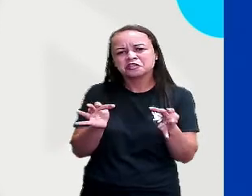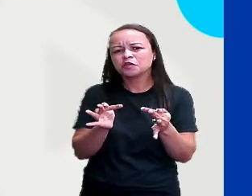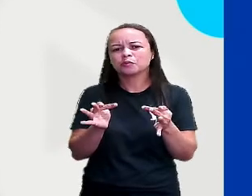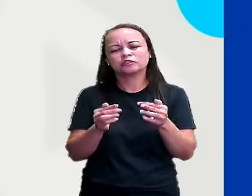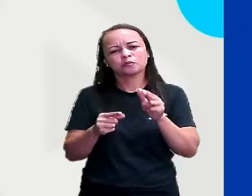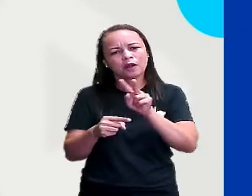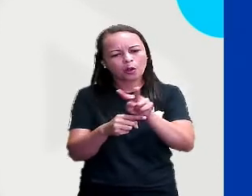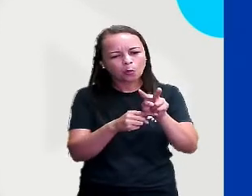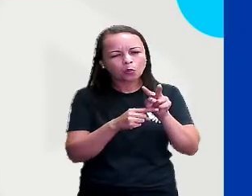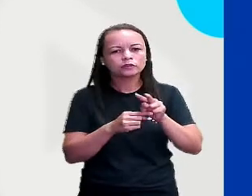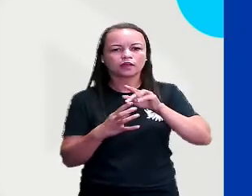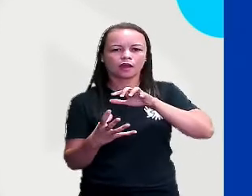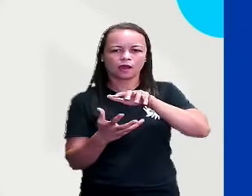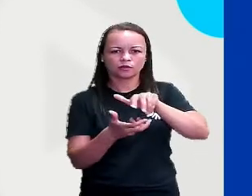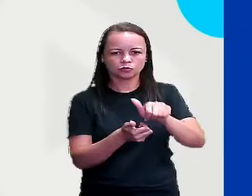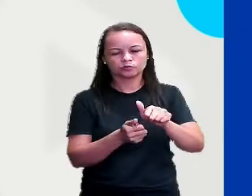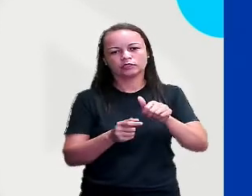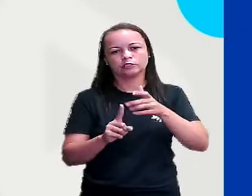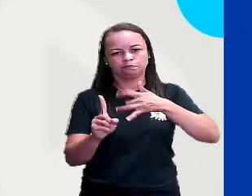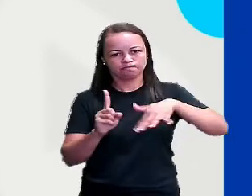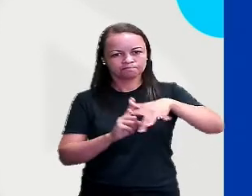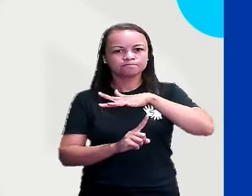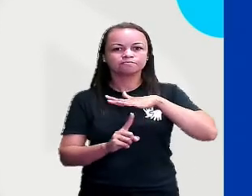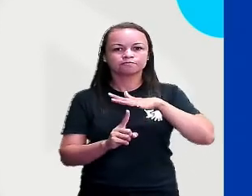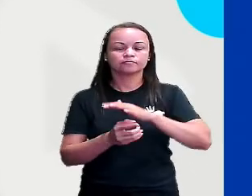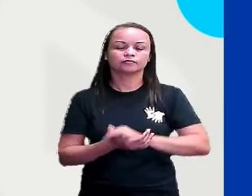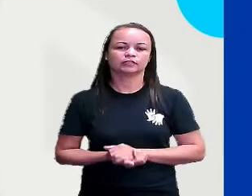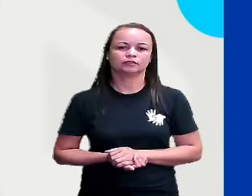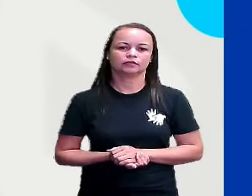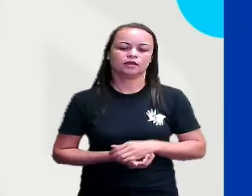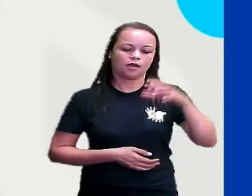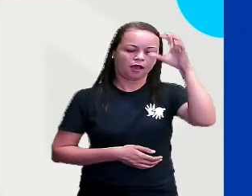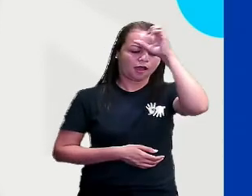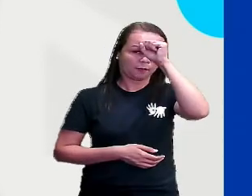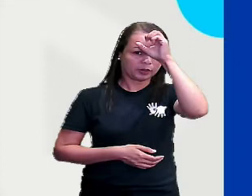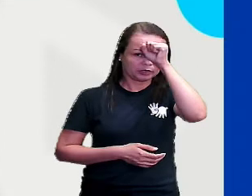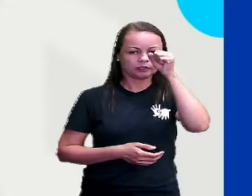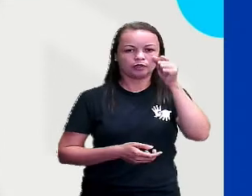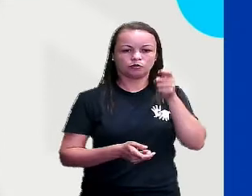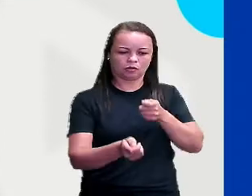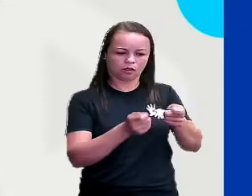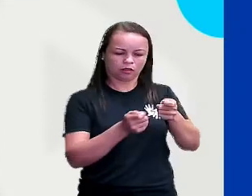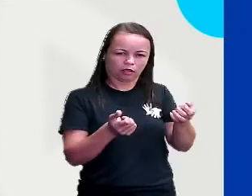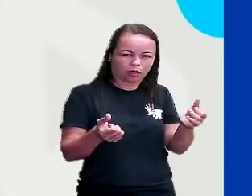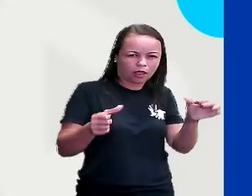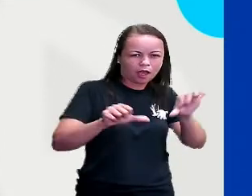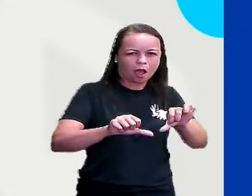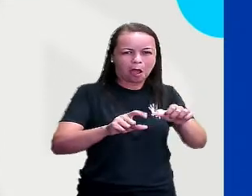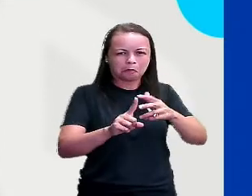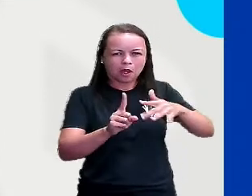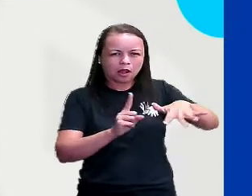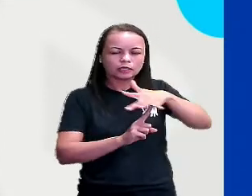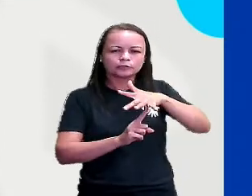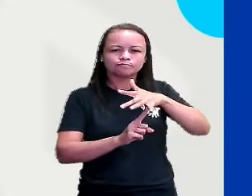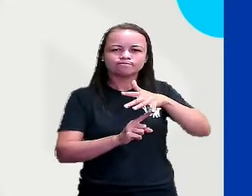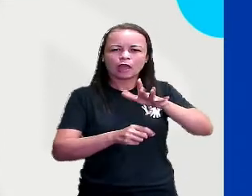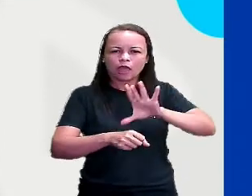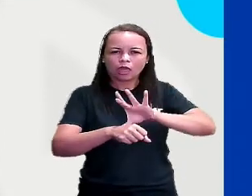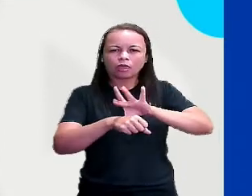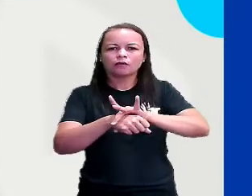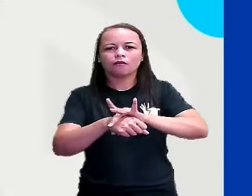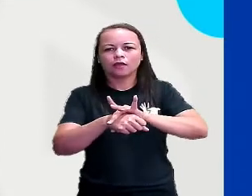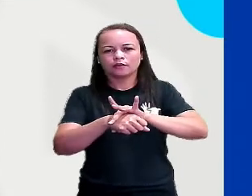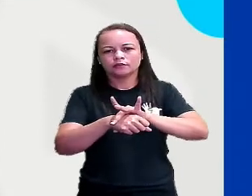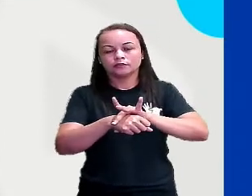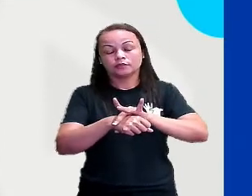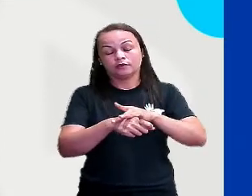o nosso meio ambiente. Nós também aprendemos que um ambiente em desequilíbrio é um ambiente doente, em que